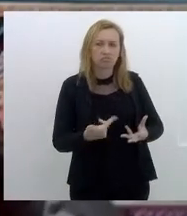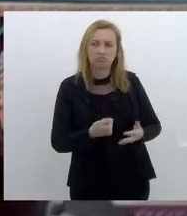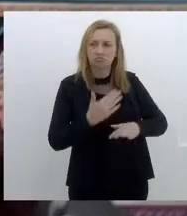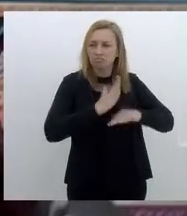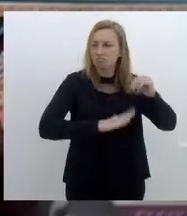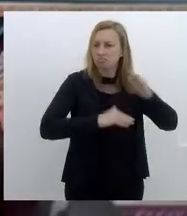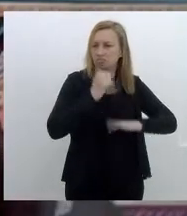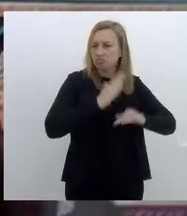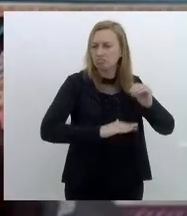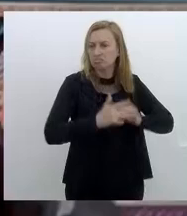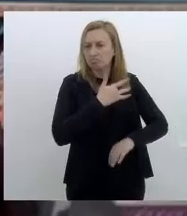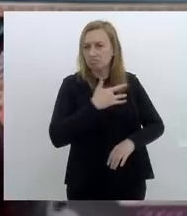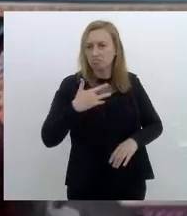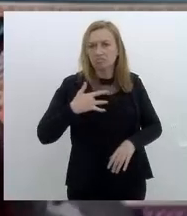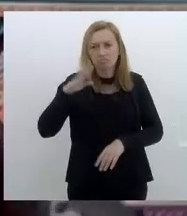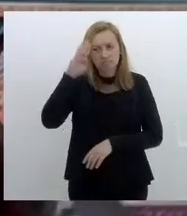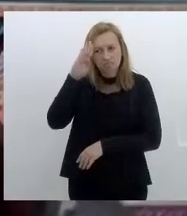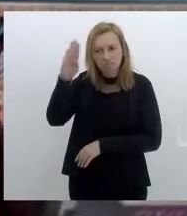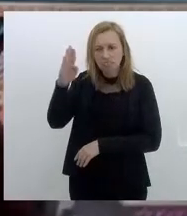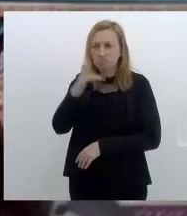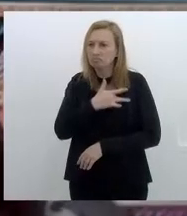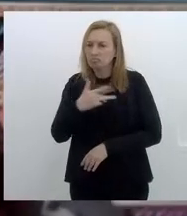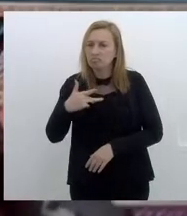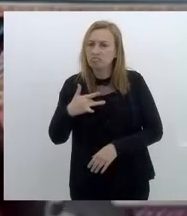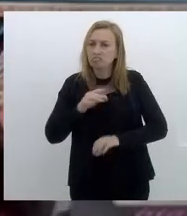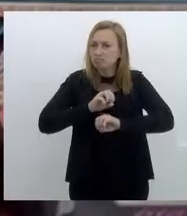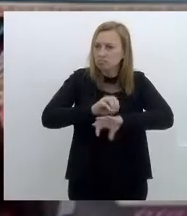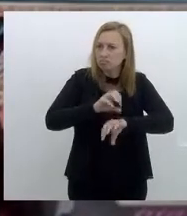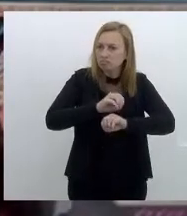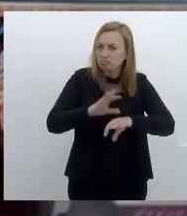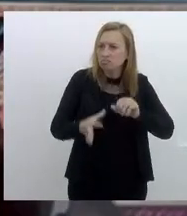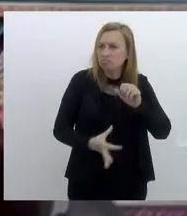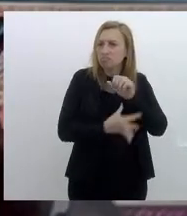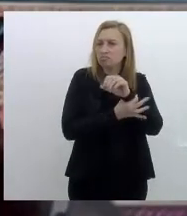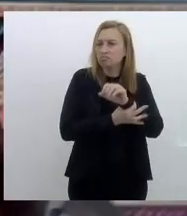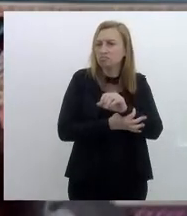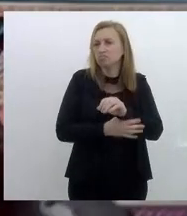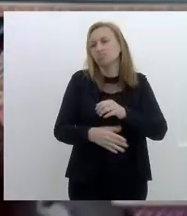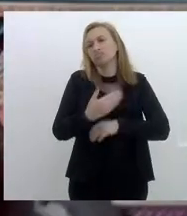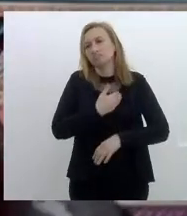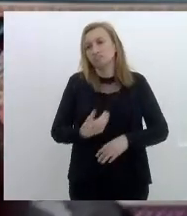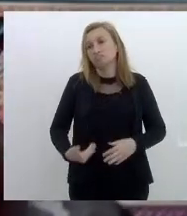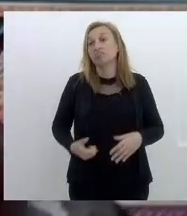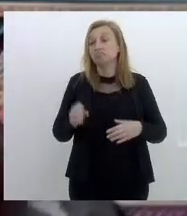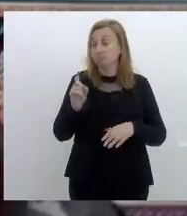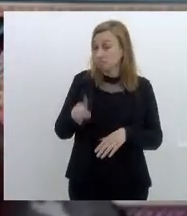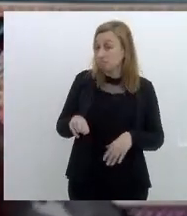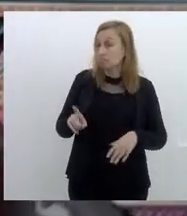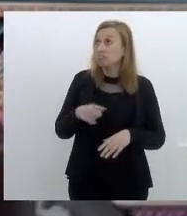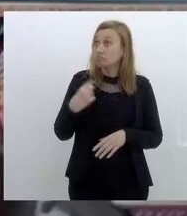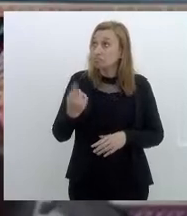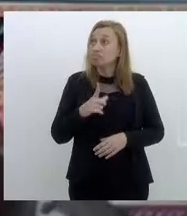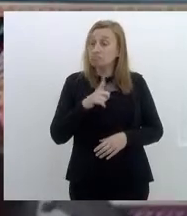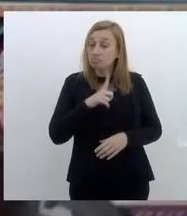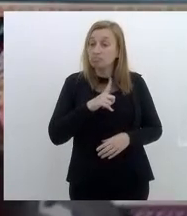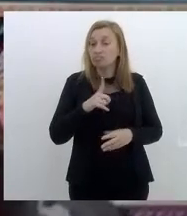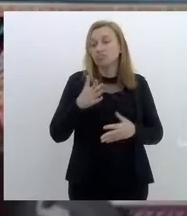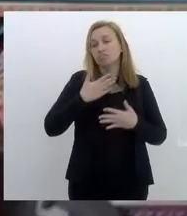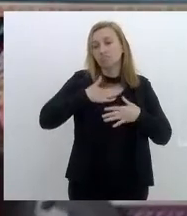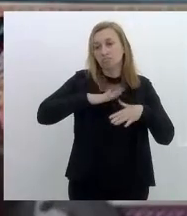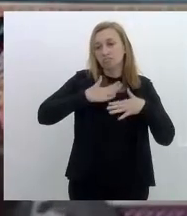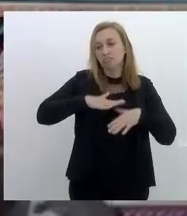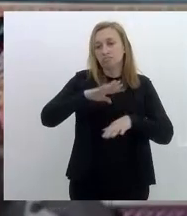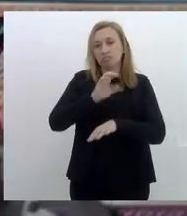Profissionais de Saúde principalmente de saúde educação e segurança pública na para que a gente tem a tranquilidade